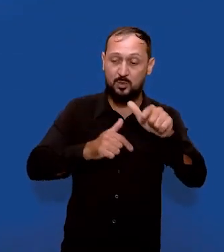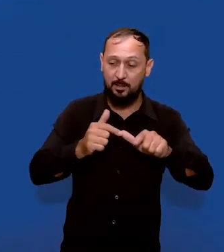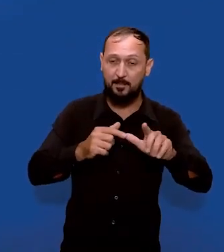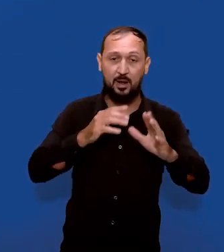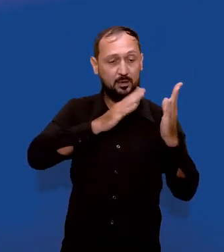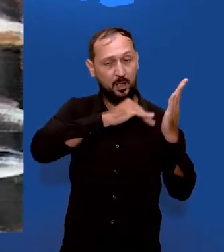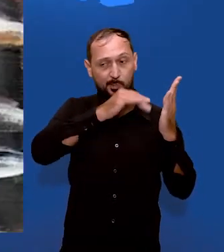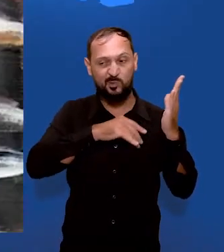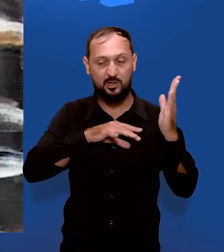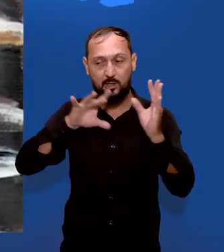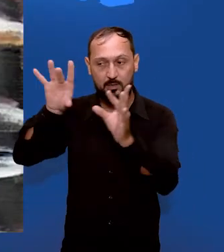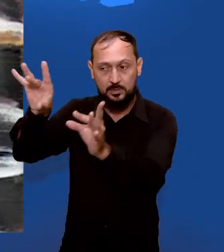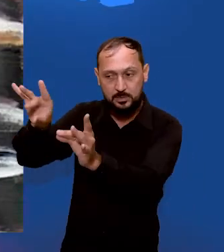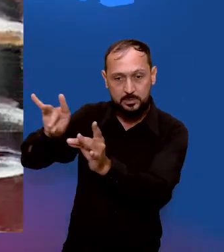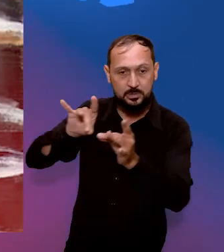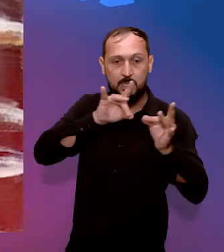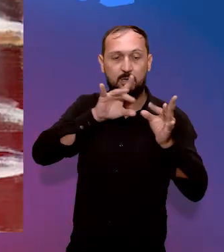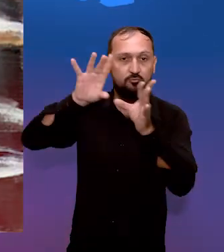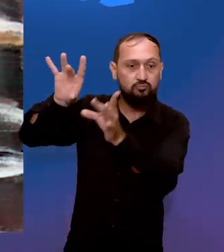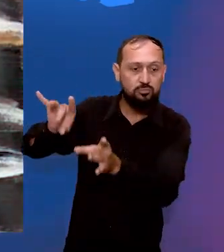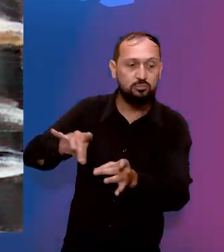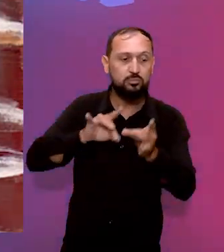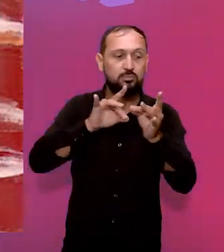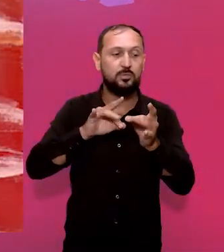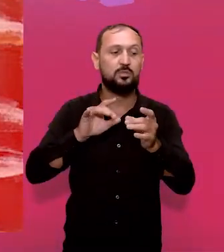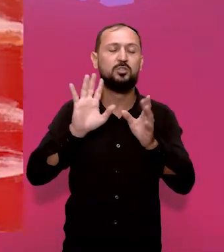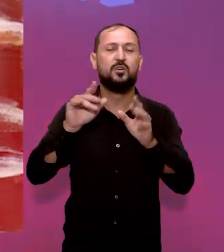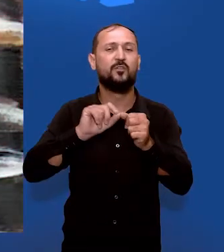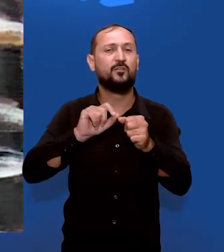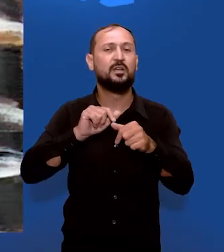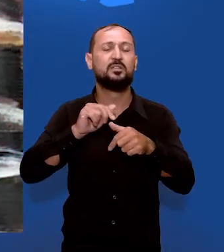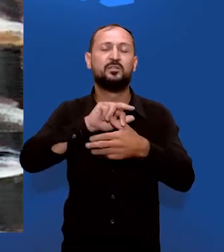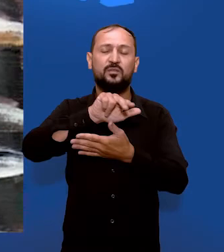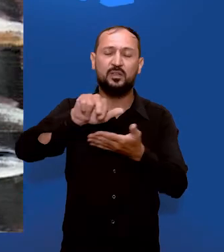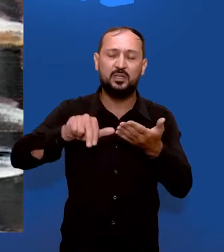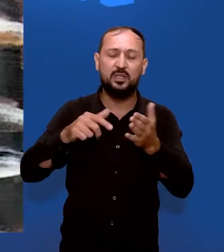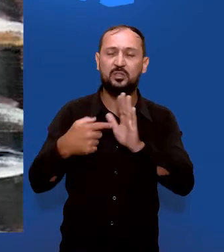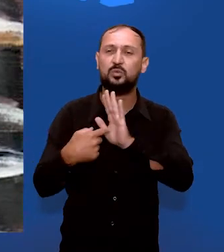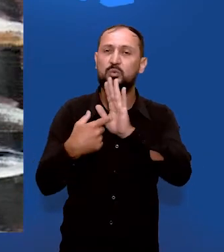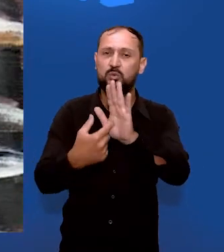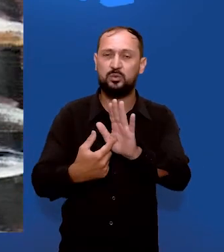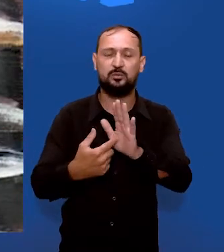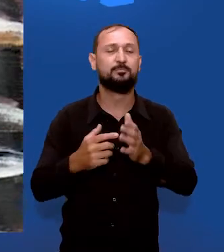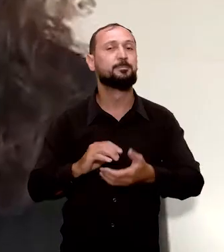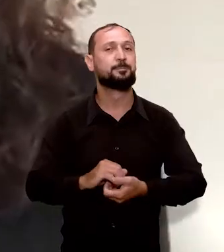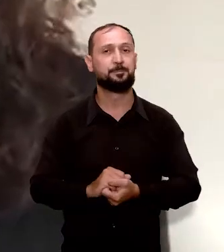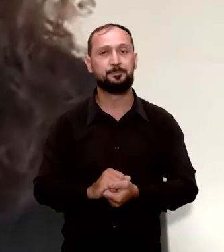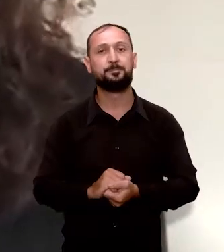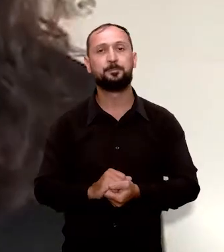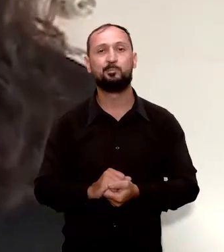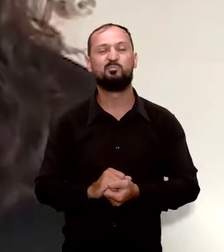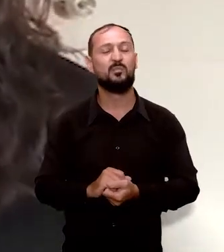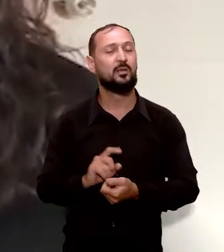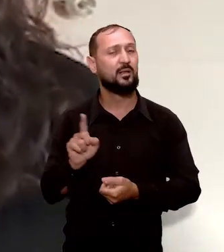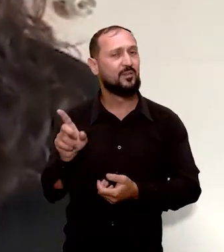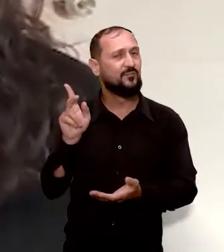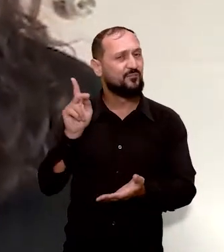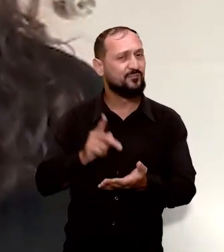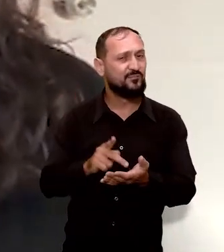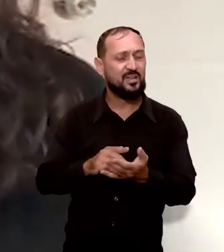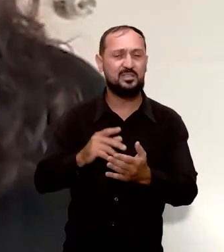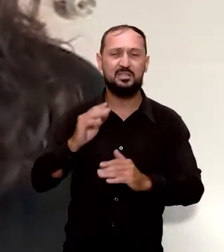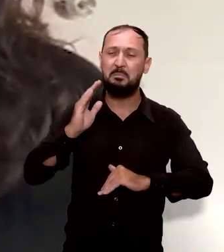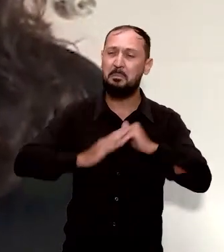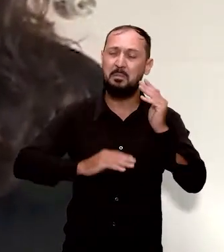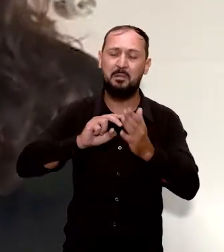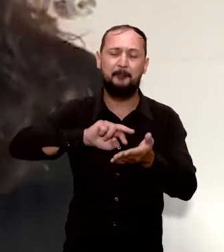como ela incorpora isso no trabalho dela, né? Ela também já fez várias performances, né?